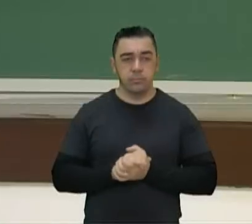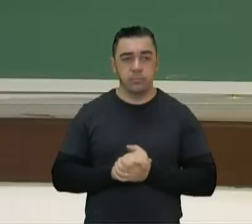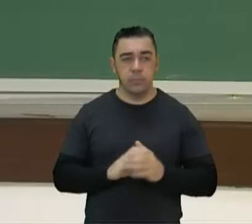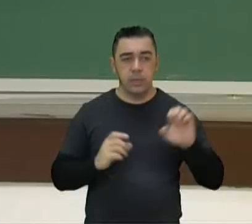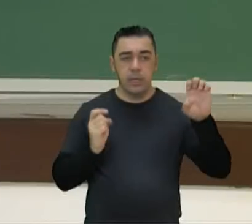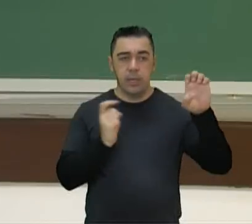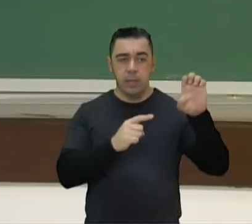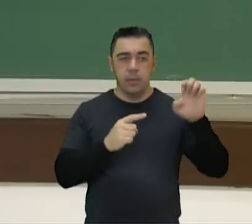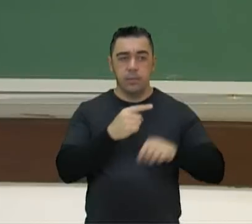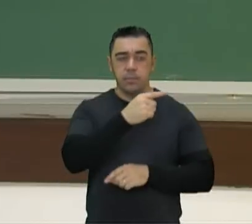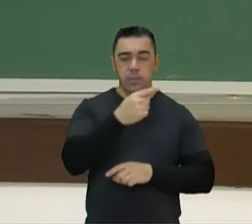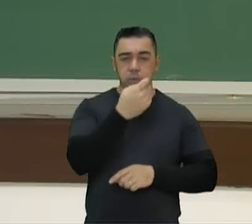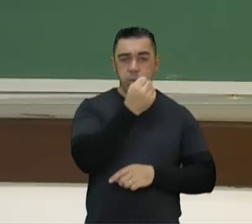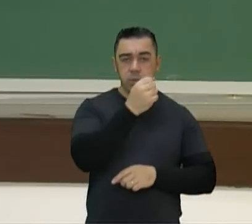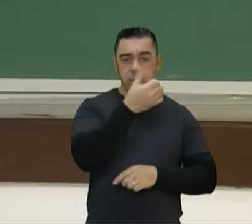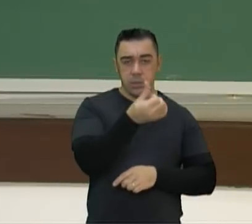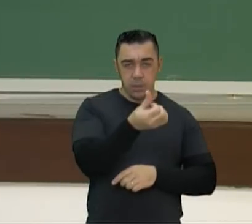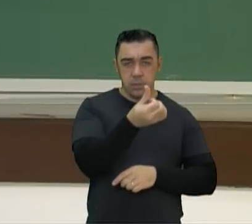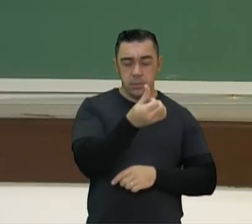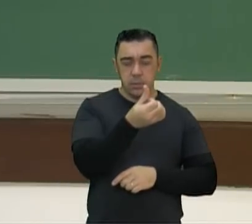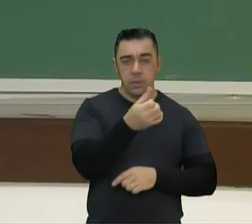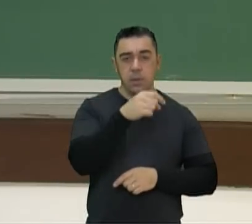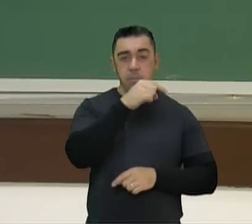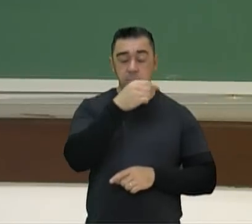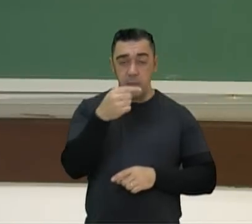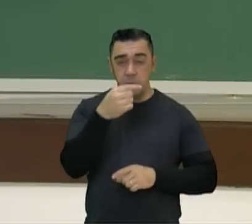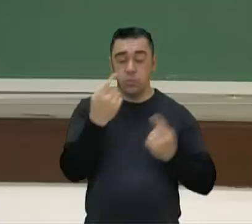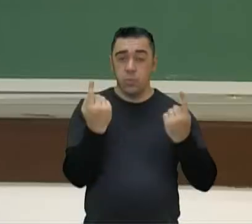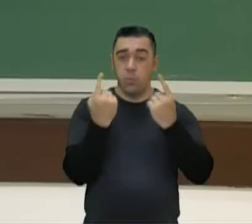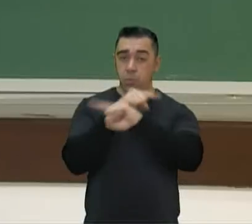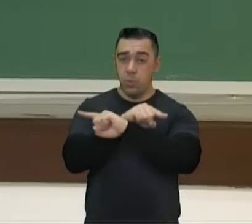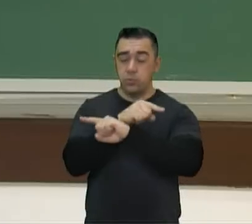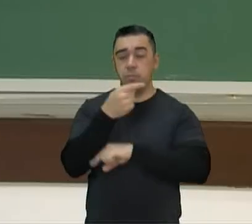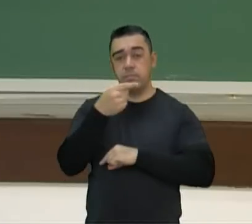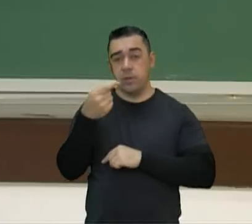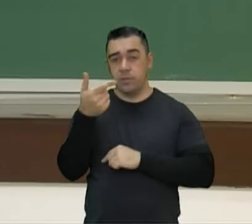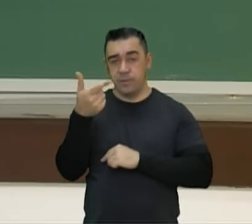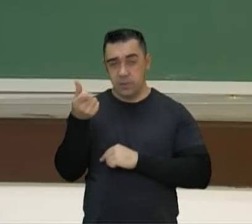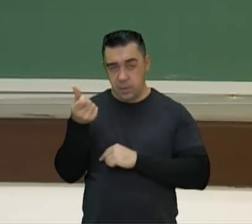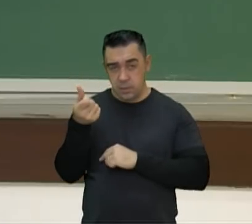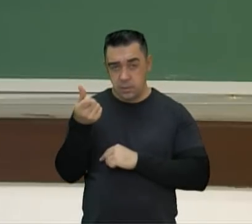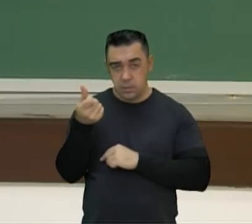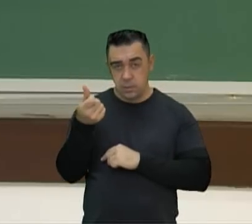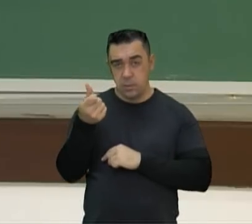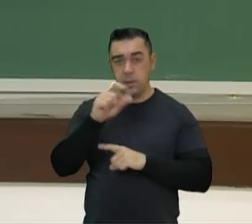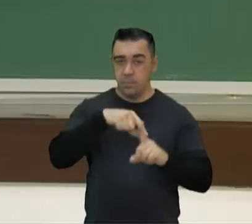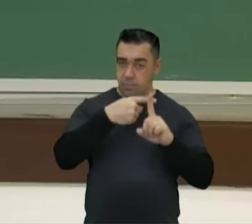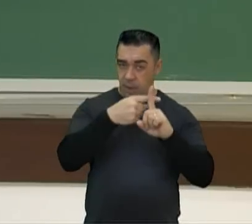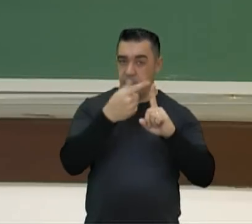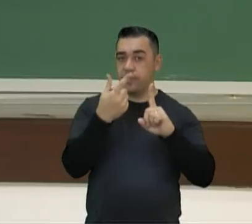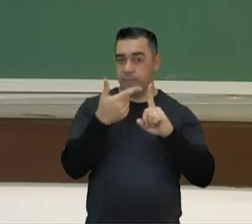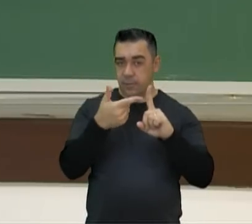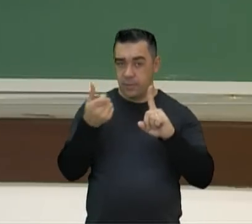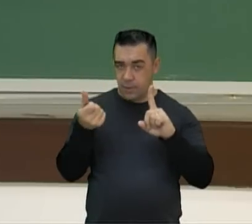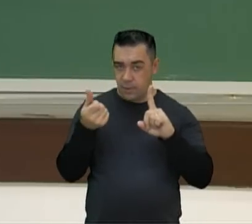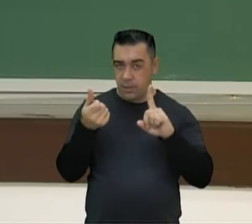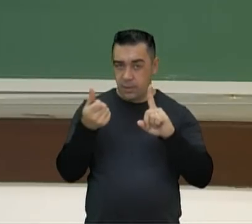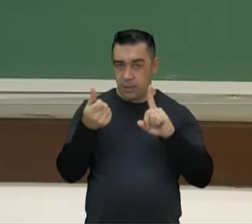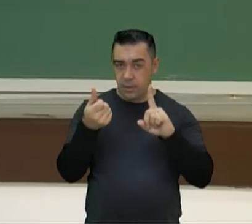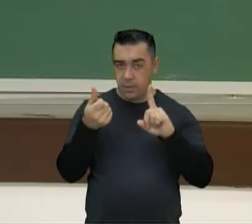Letra E, menos 86 com menos 26, o oposto de